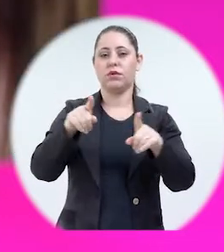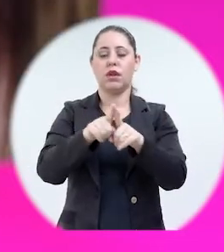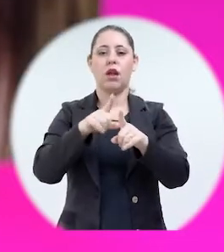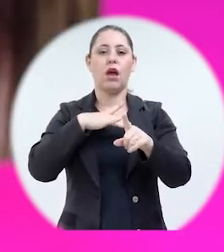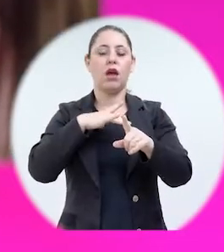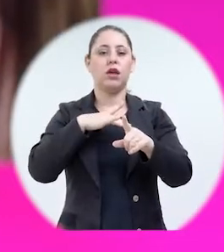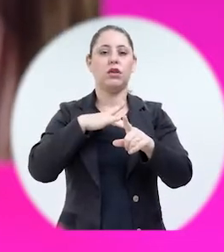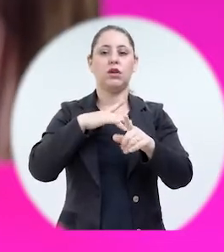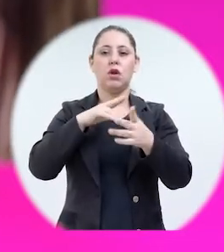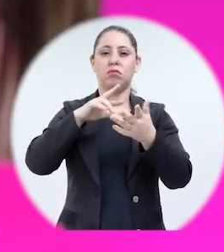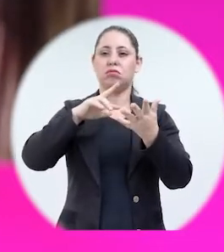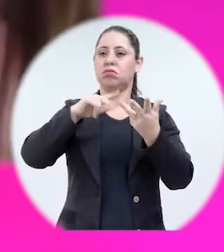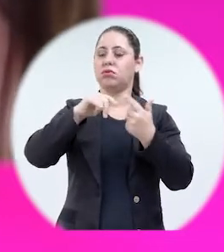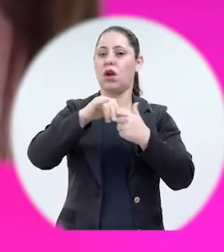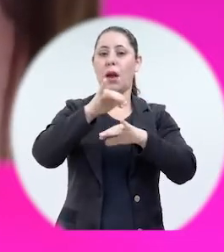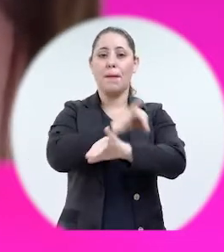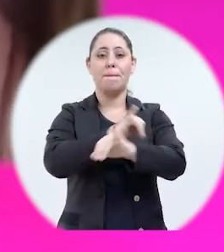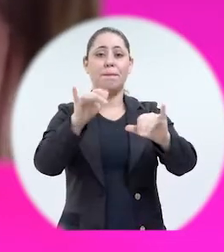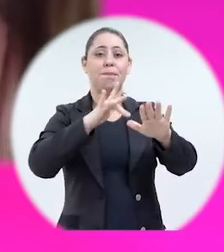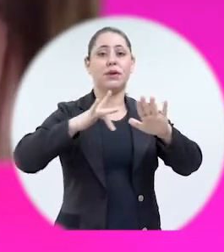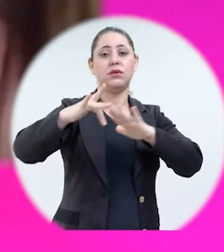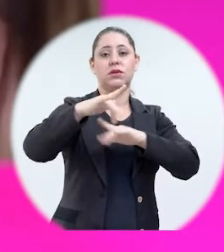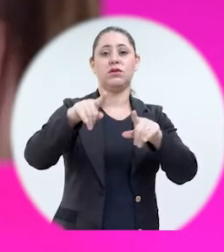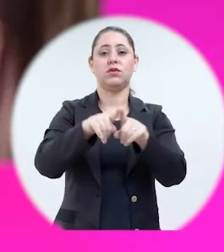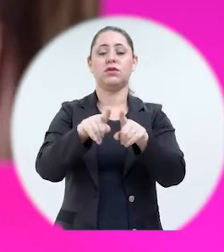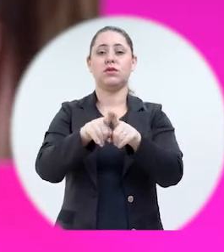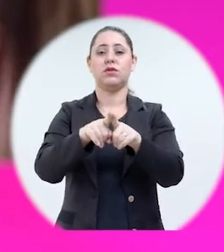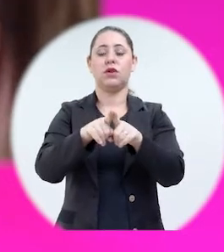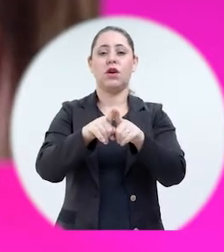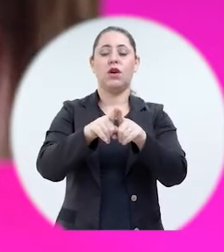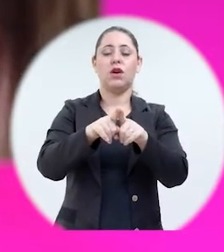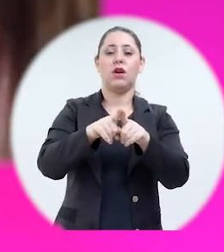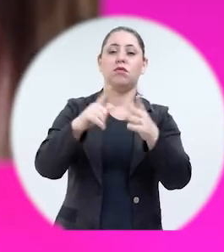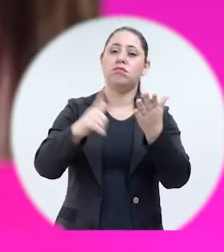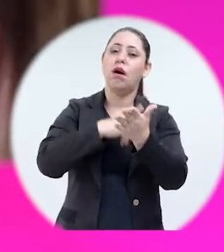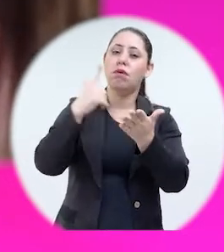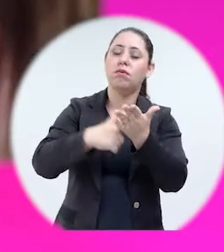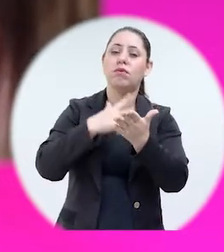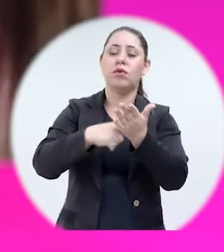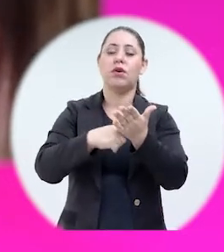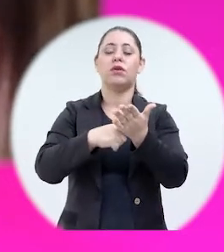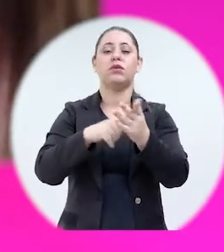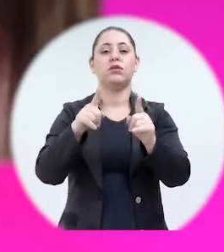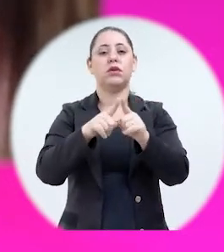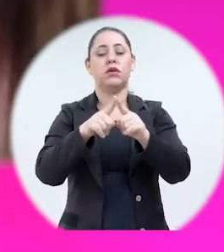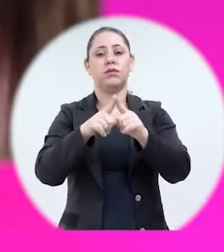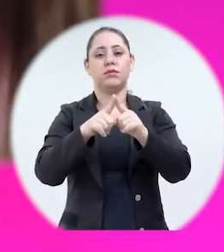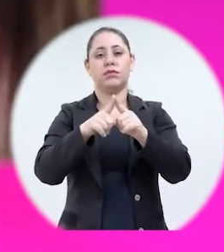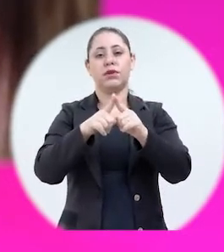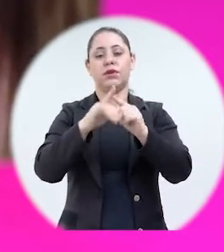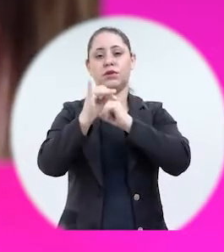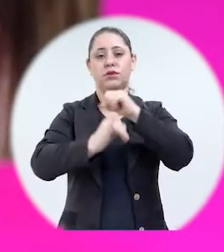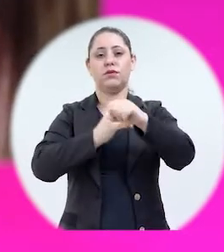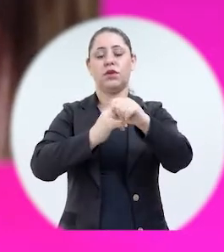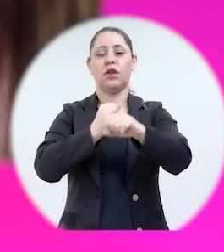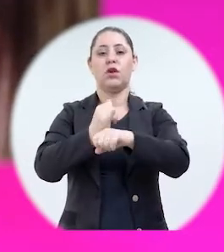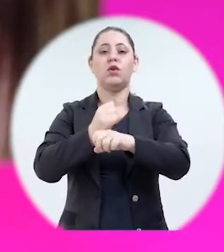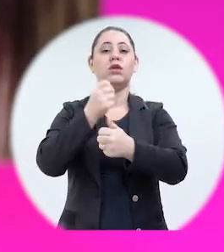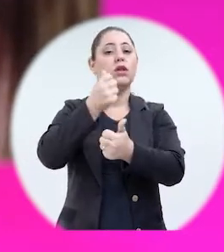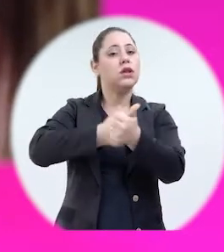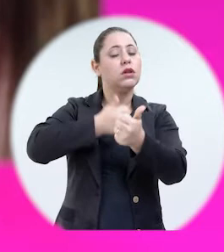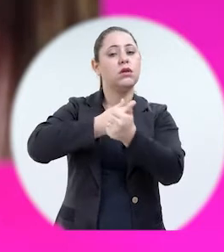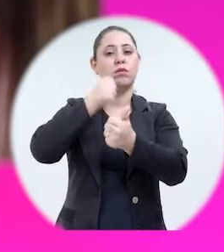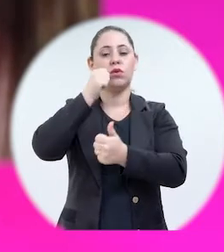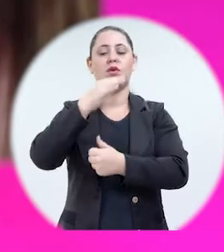tem materiais também nas mídias sociais, folders, cartilhas, né? Sempre nessa tentativa de que